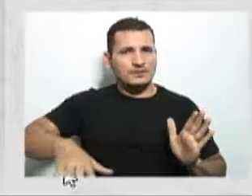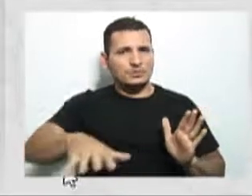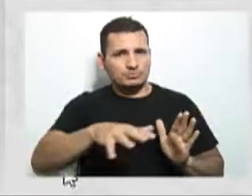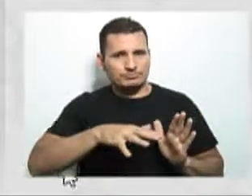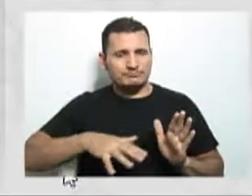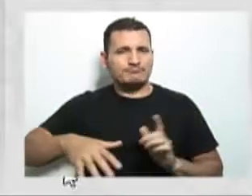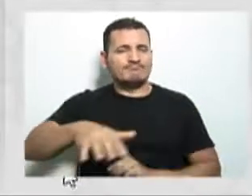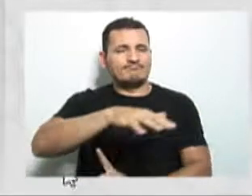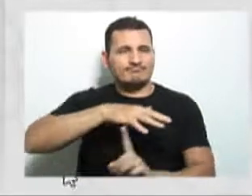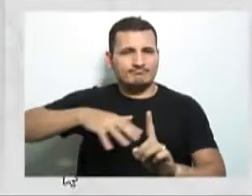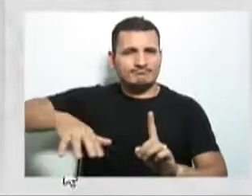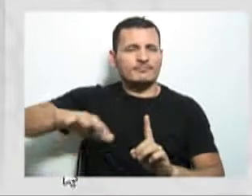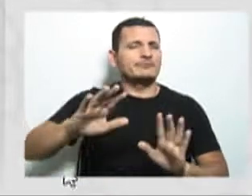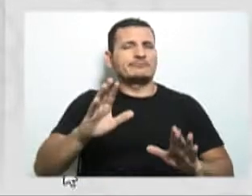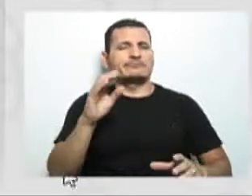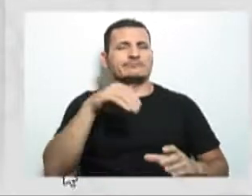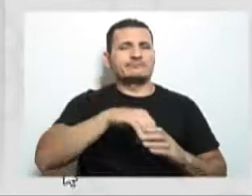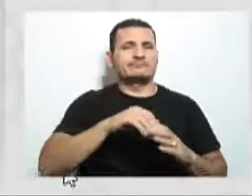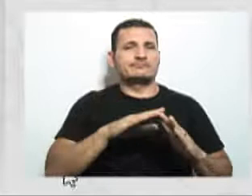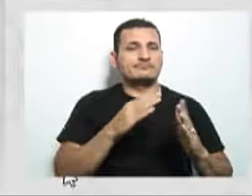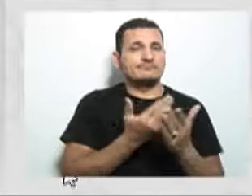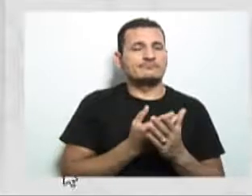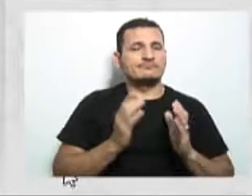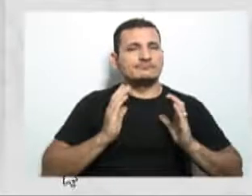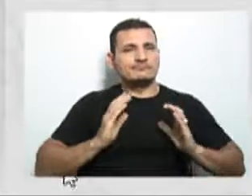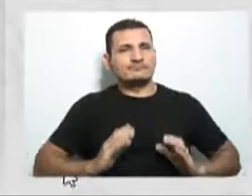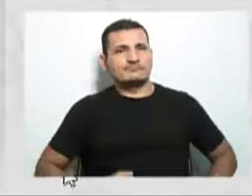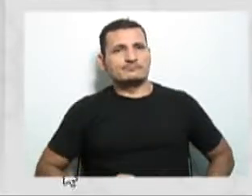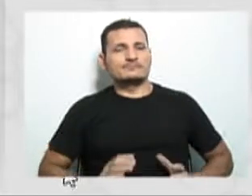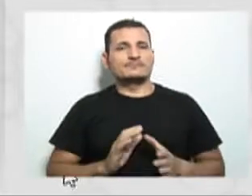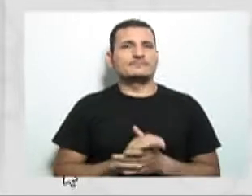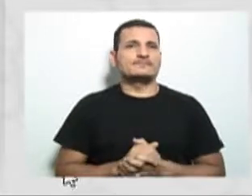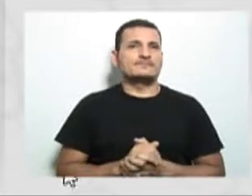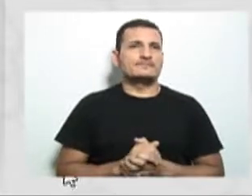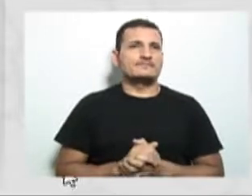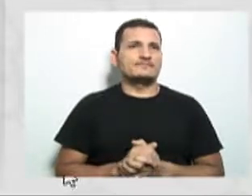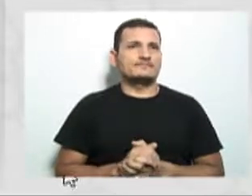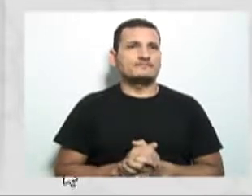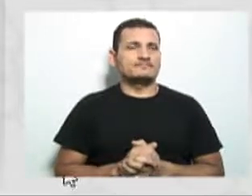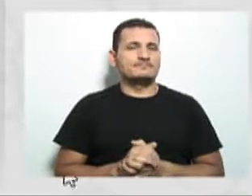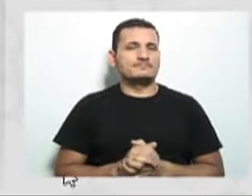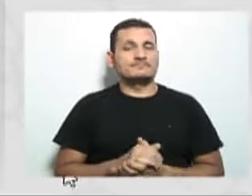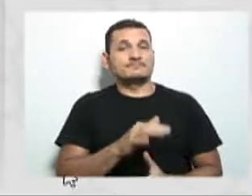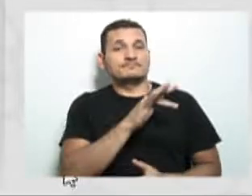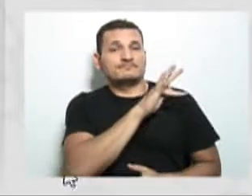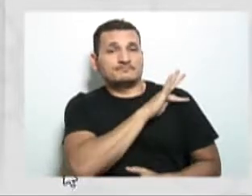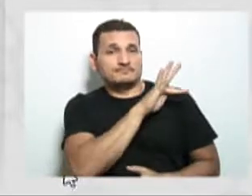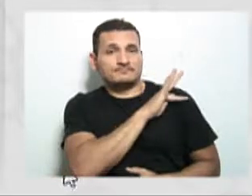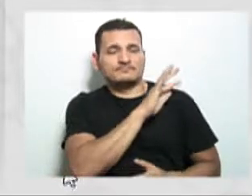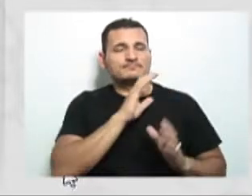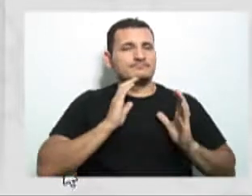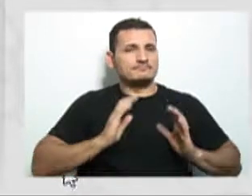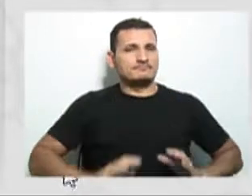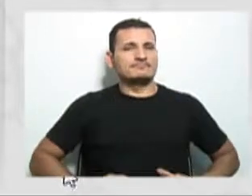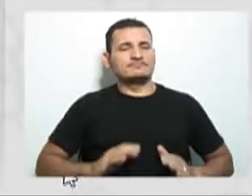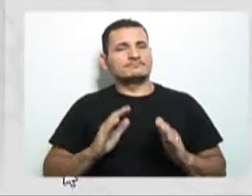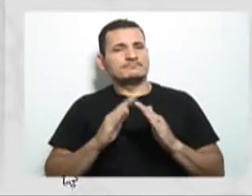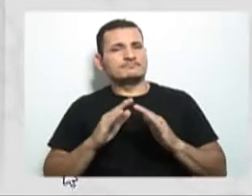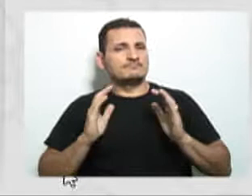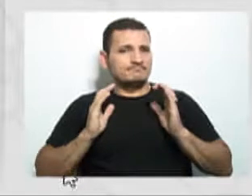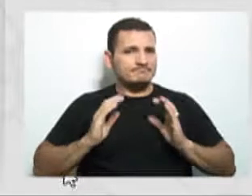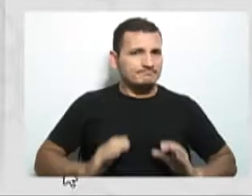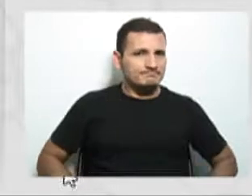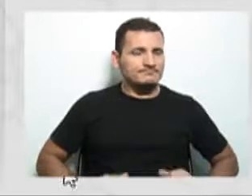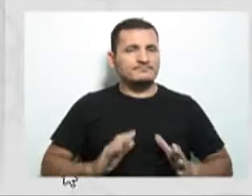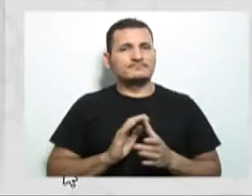envolvido. Seja na escola, um comportamento, seja lá na faculdade, outro comportamento, em casa, outro